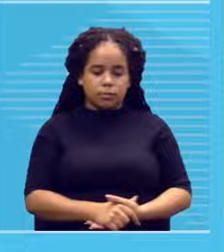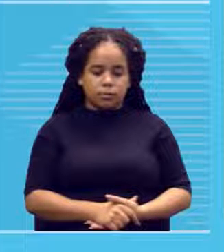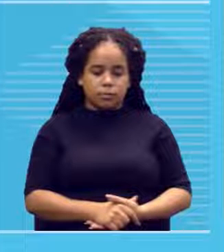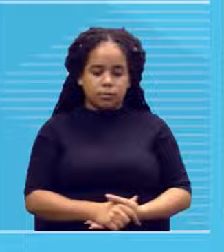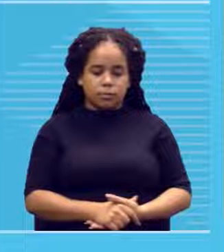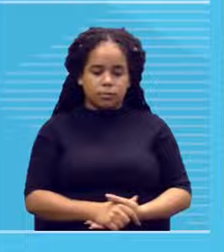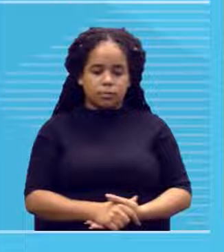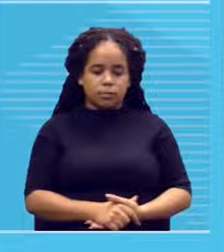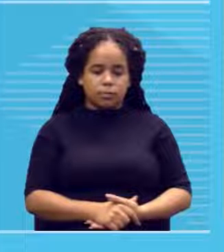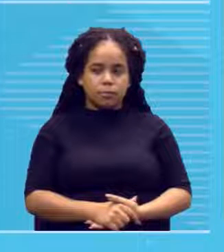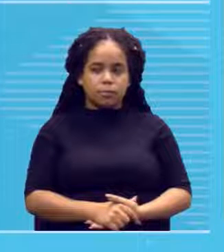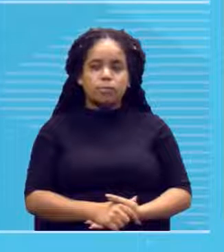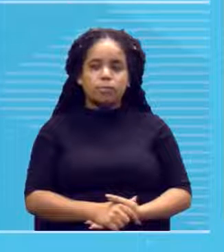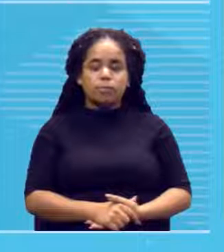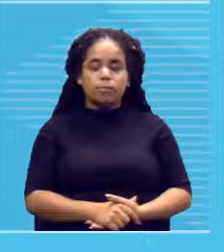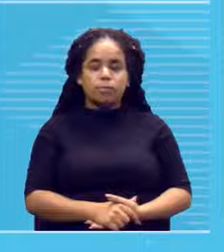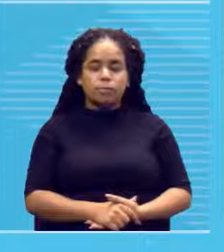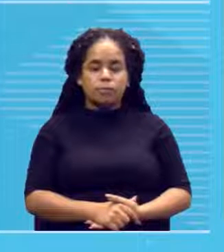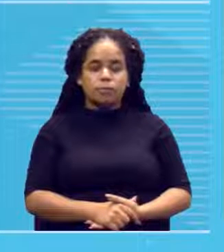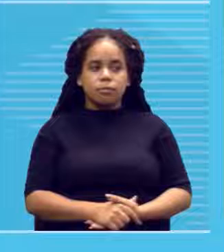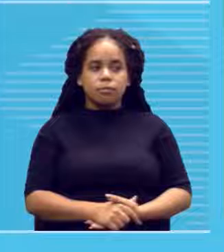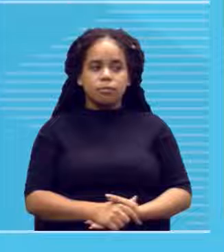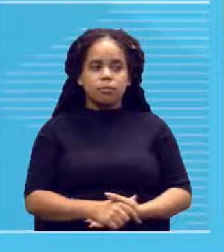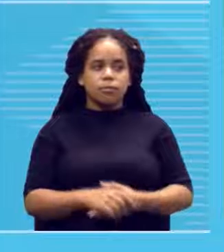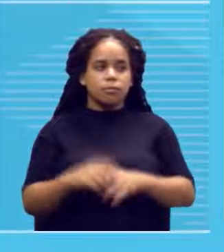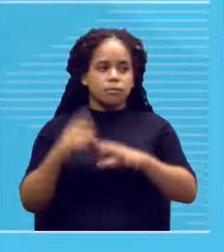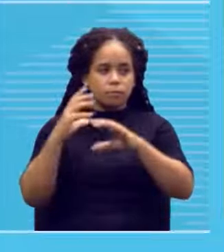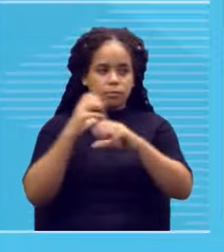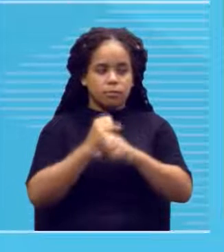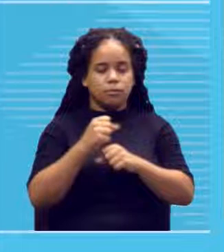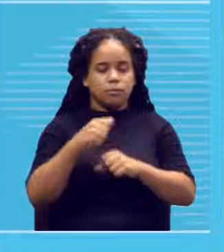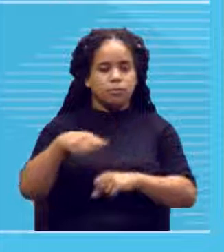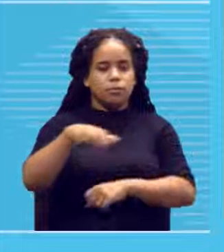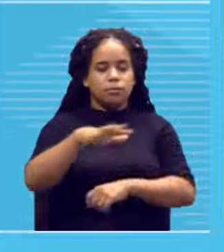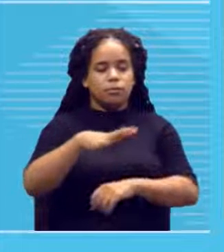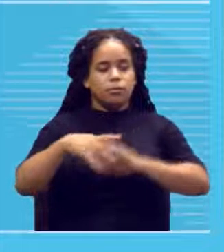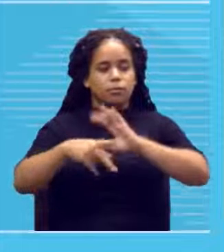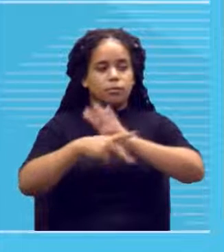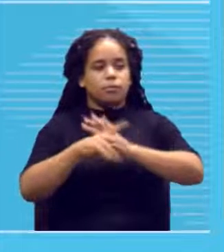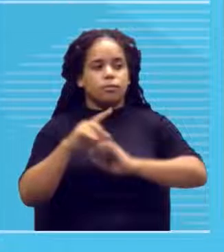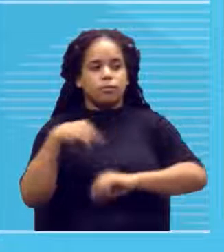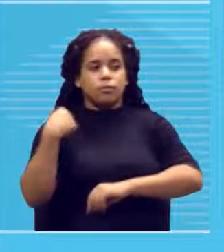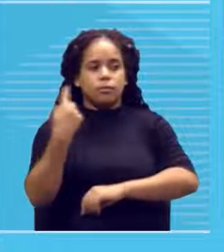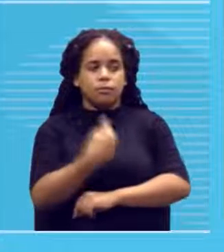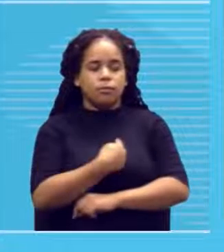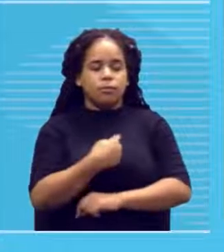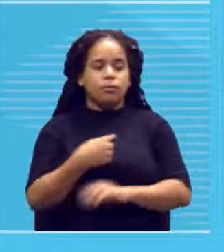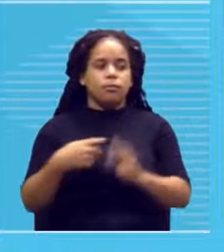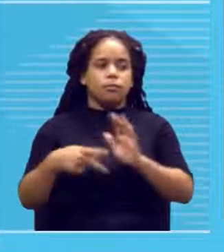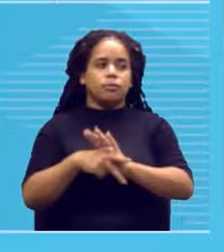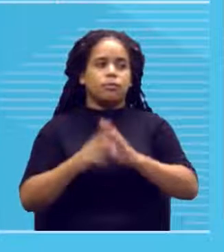show de bola cálculo da área do nosso paralelogramo